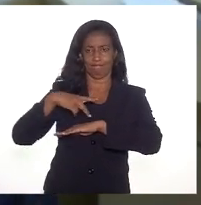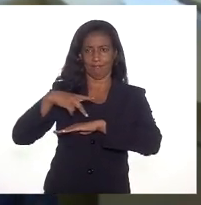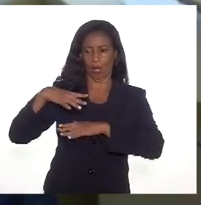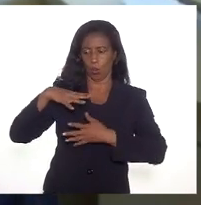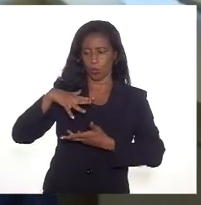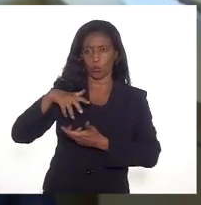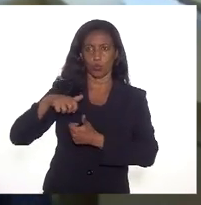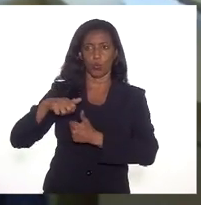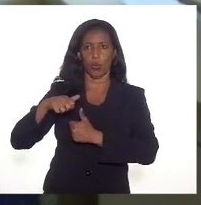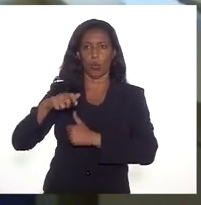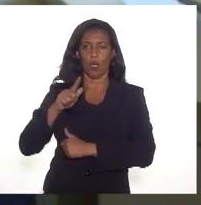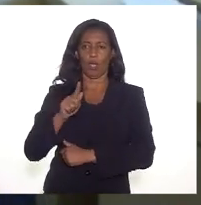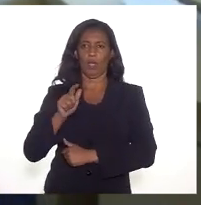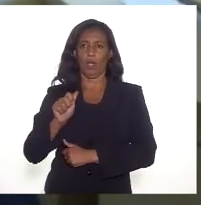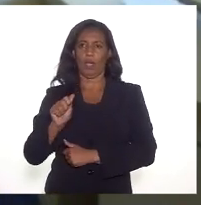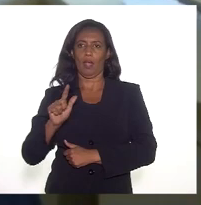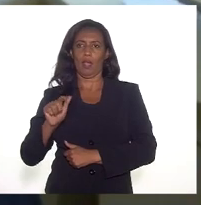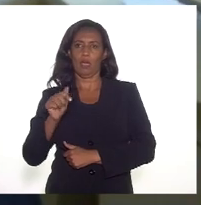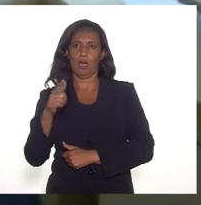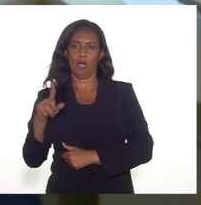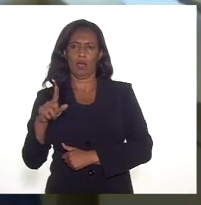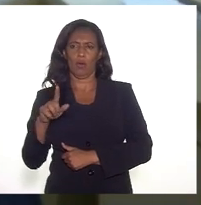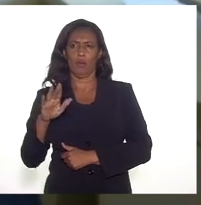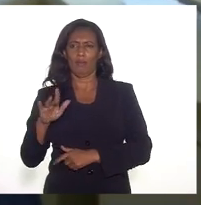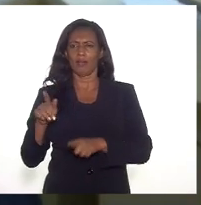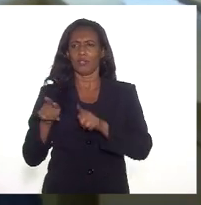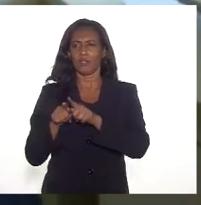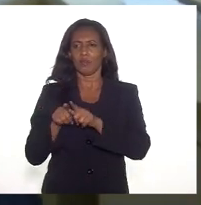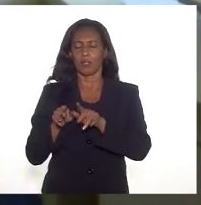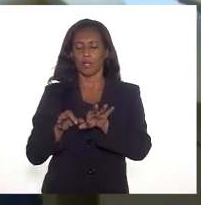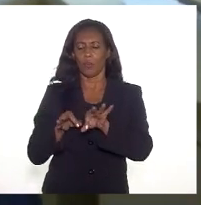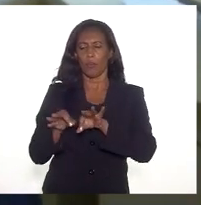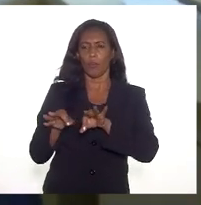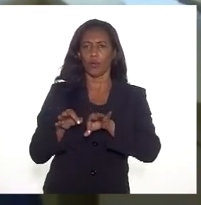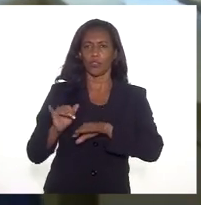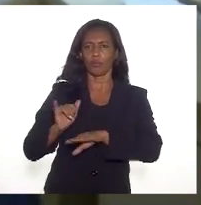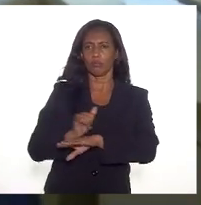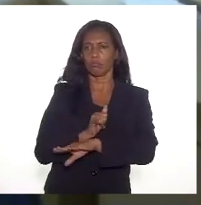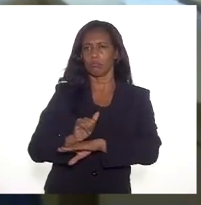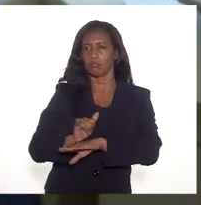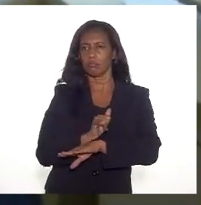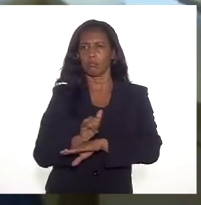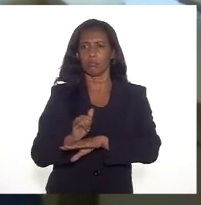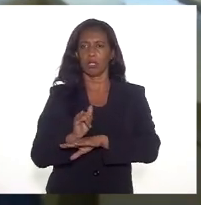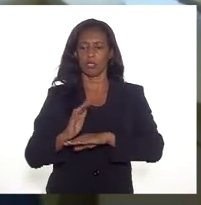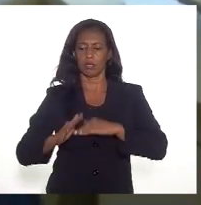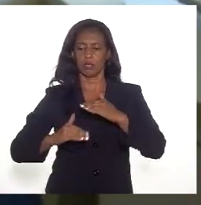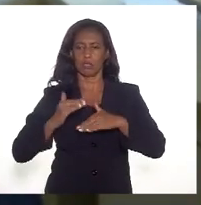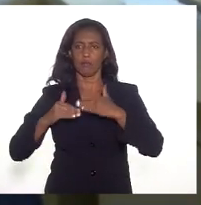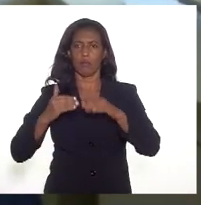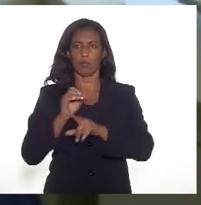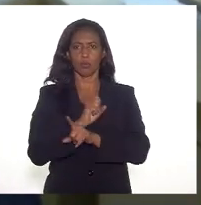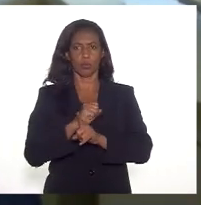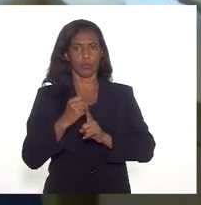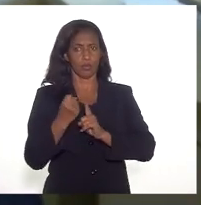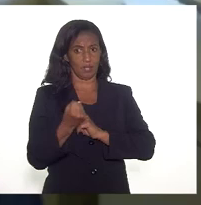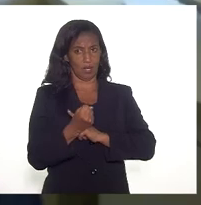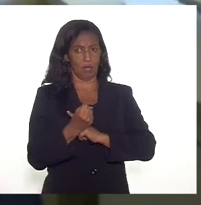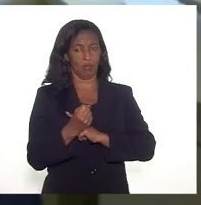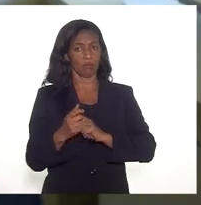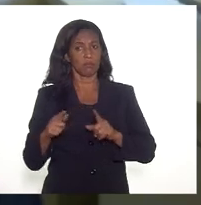É também ter um projeto estratégico de desenvolvimento econômico e social respaldado